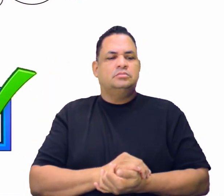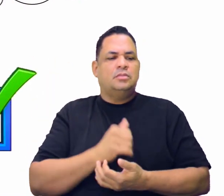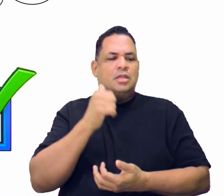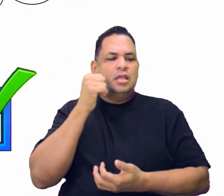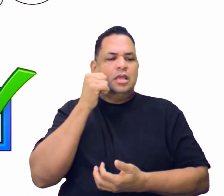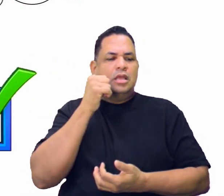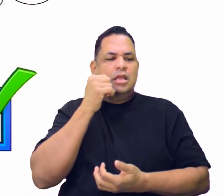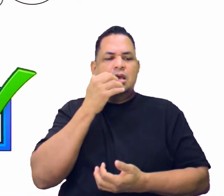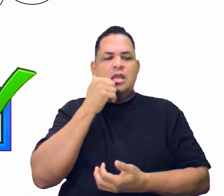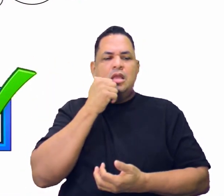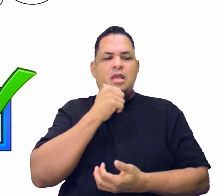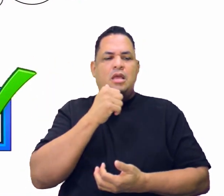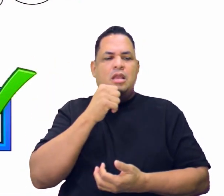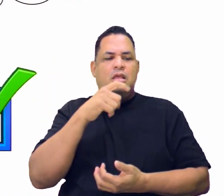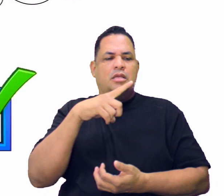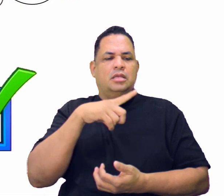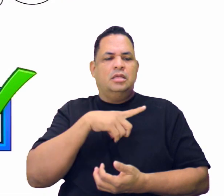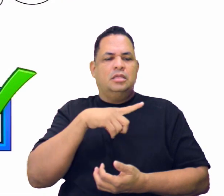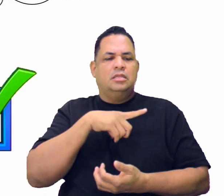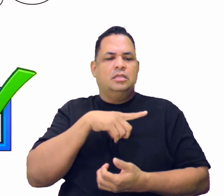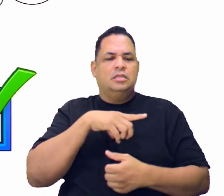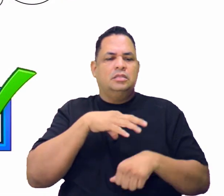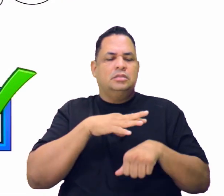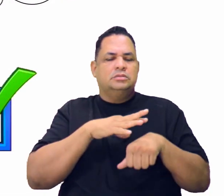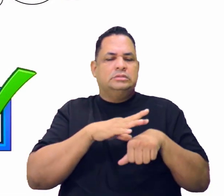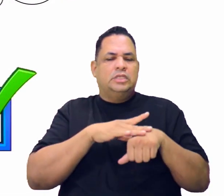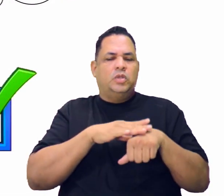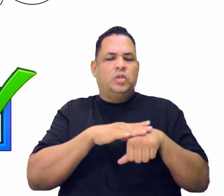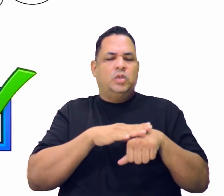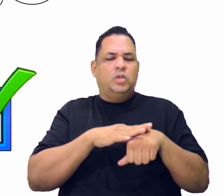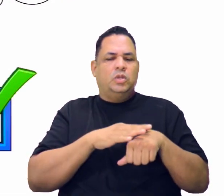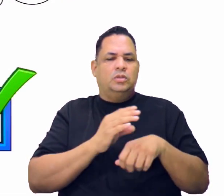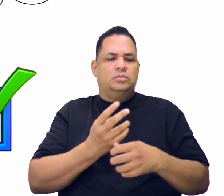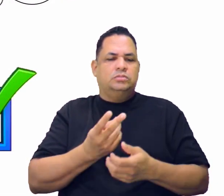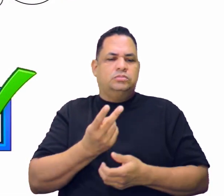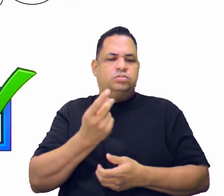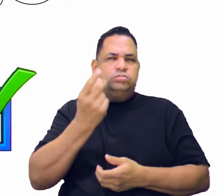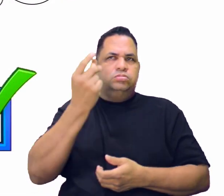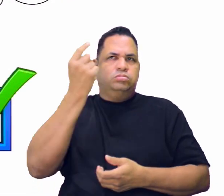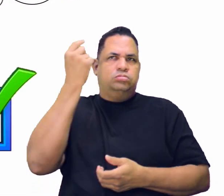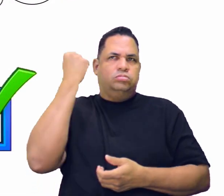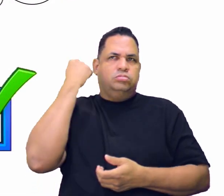Ela sofre desse mal desde os 8